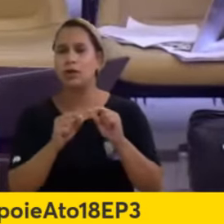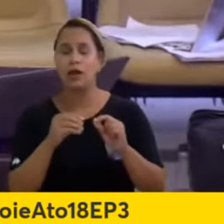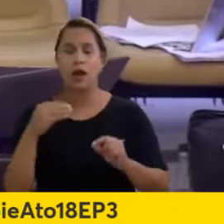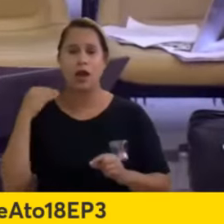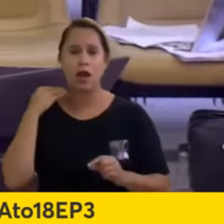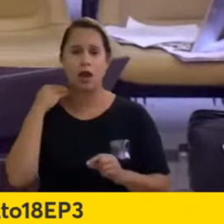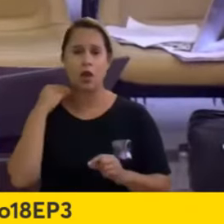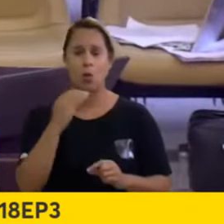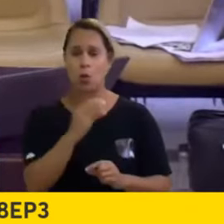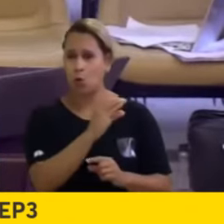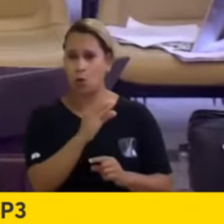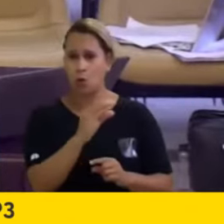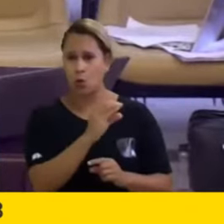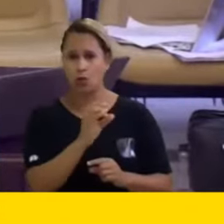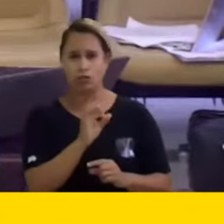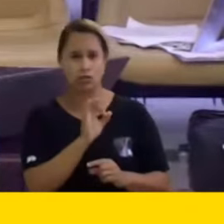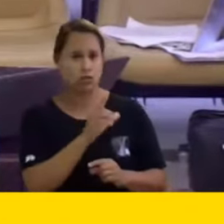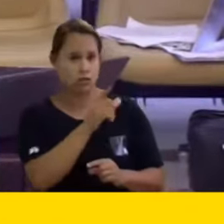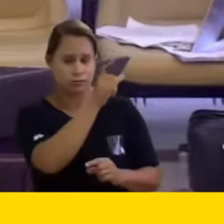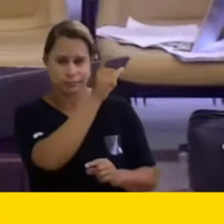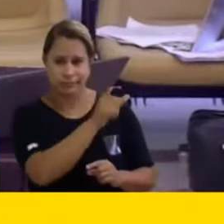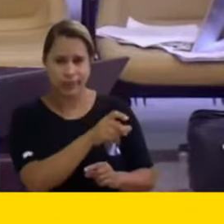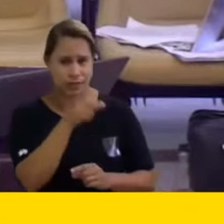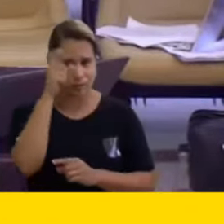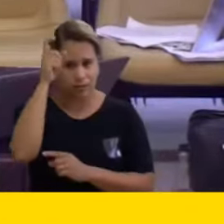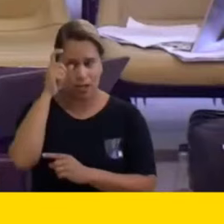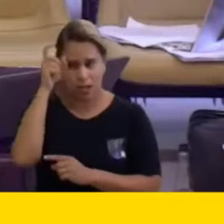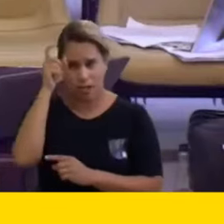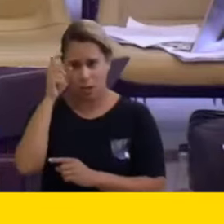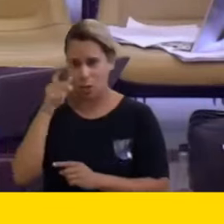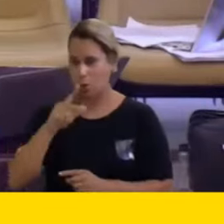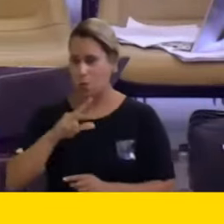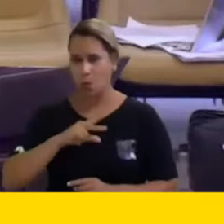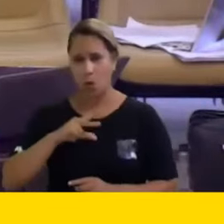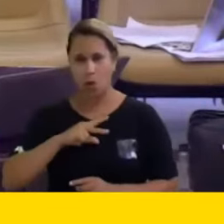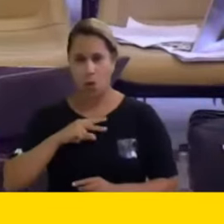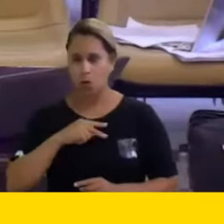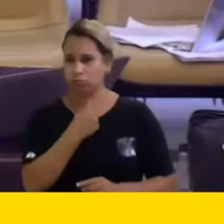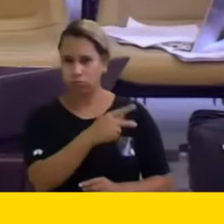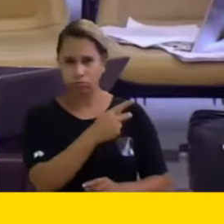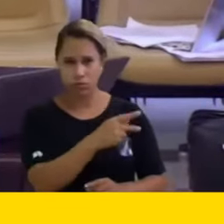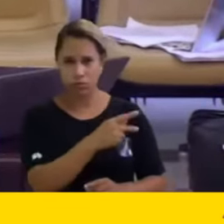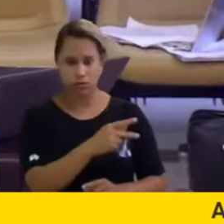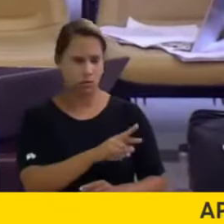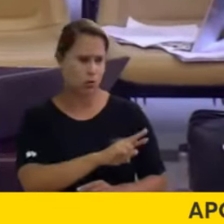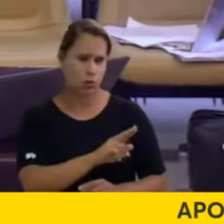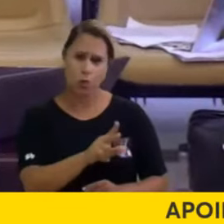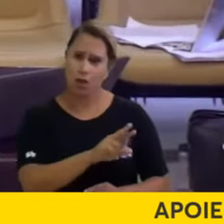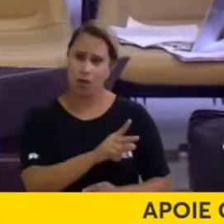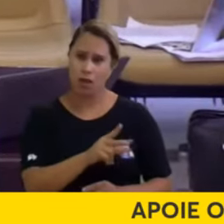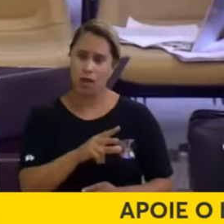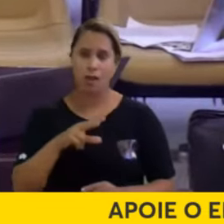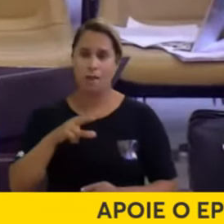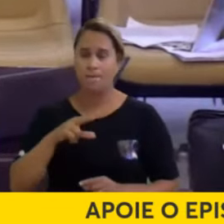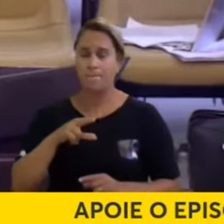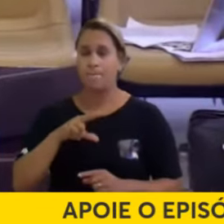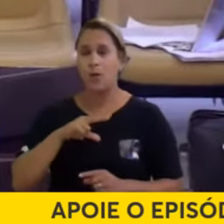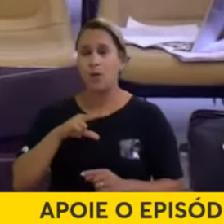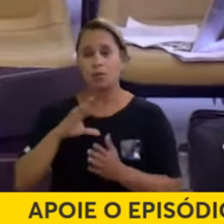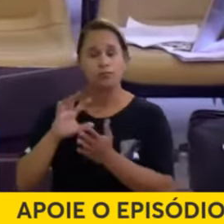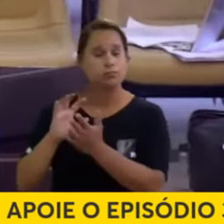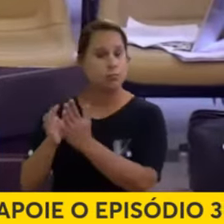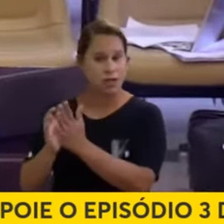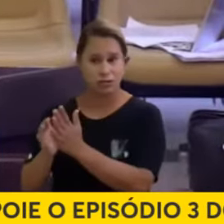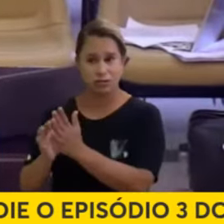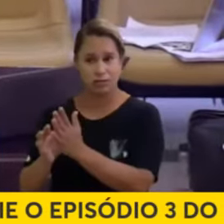tivesse andado nesse carro como se isso fosse um patrimônio dele não não é Patrimônio dele é Patrimônio dos partidos portanto isso não pode